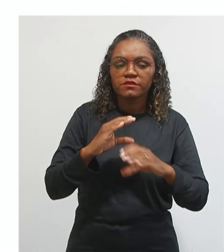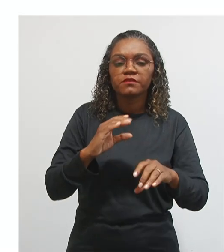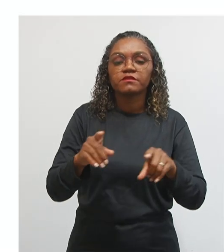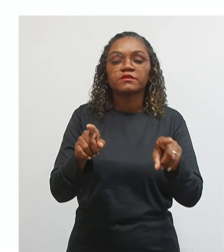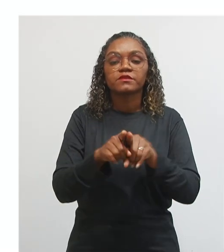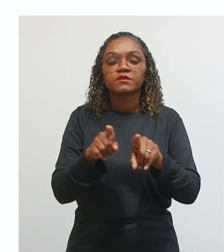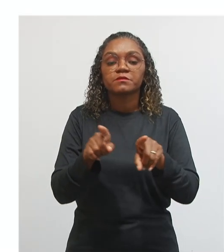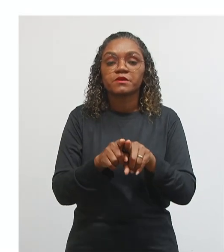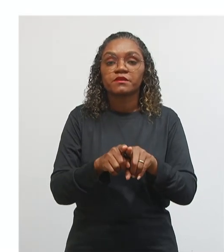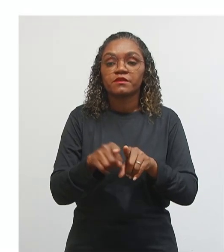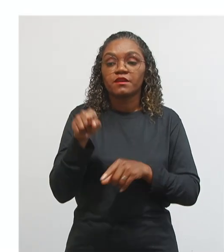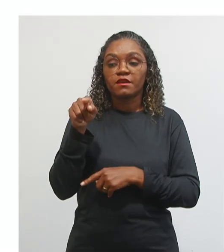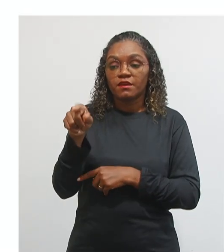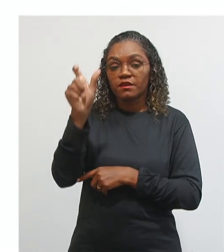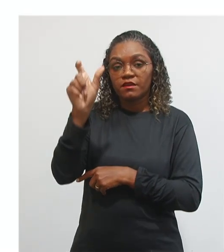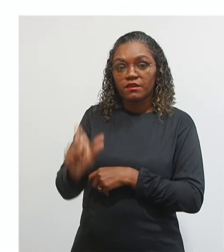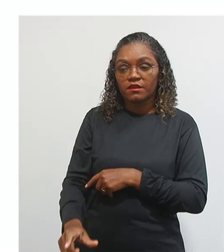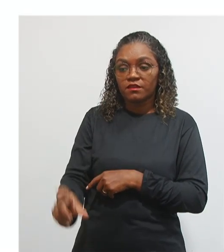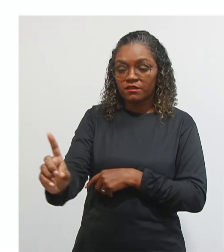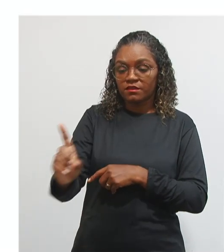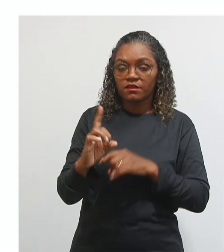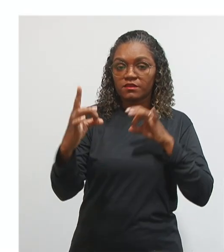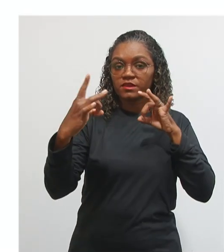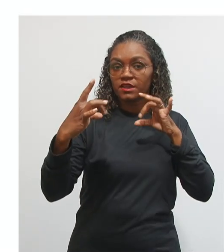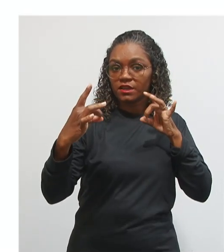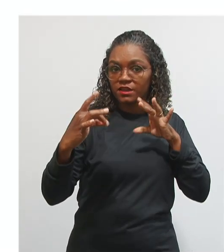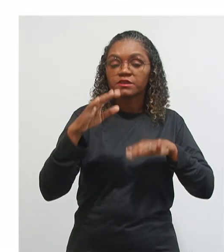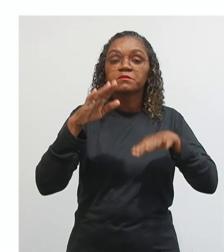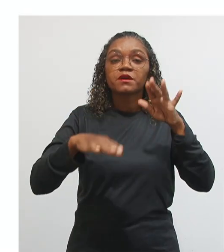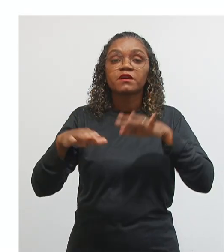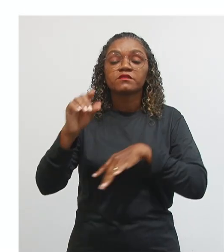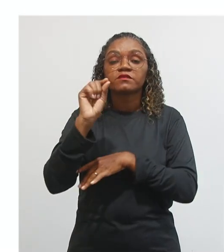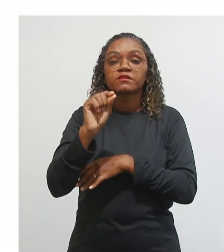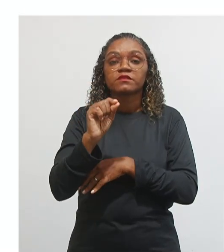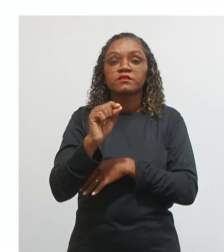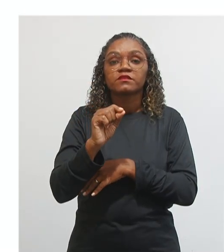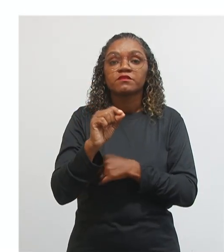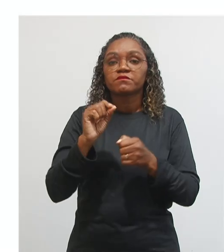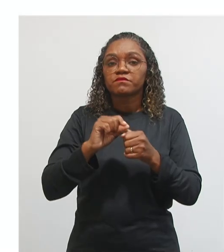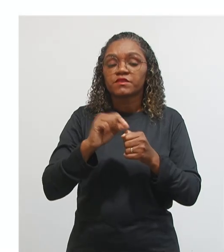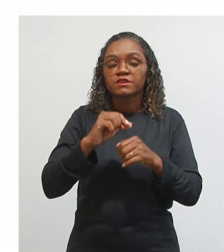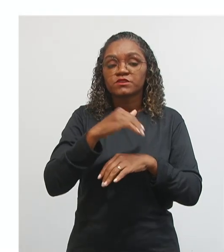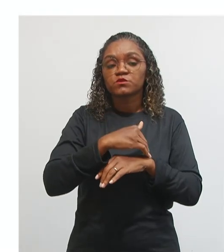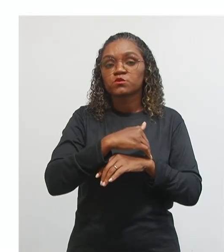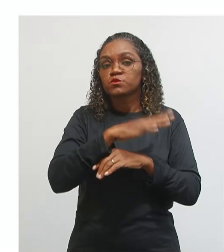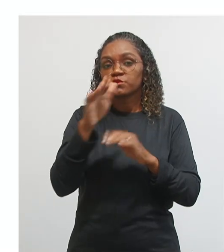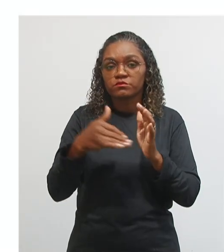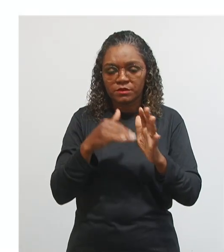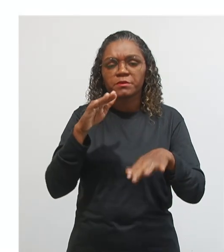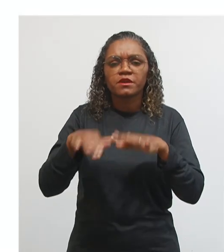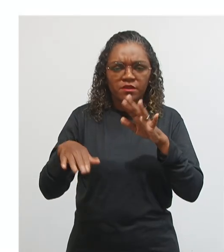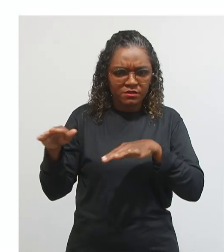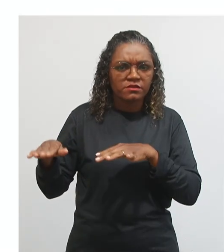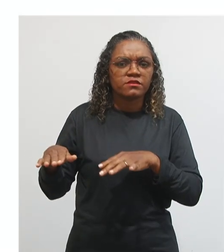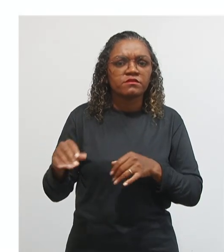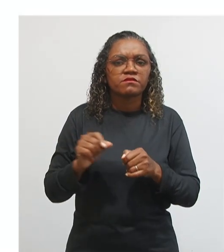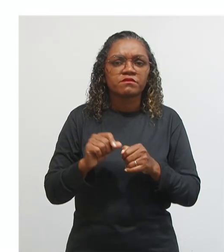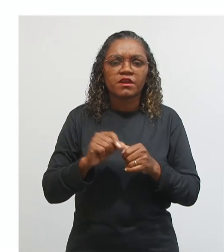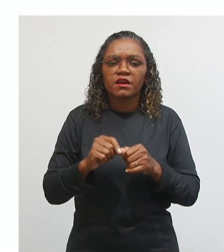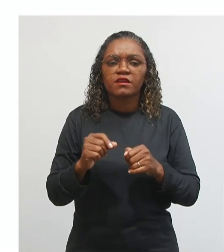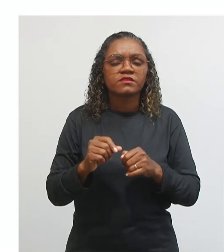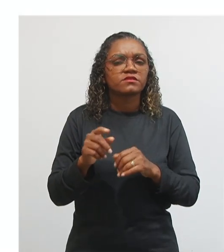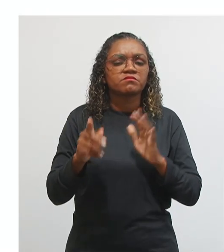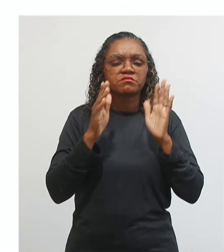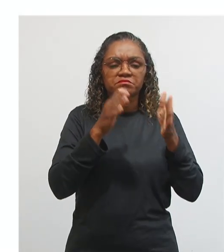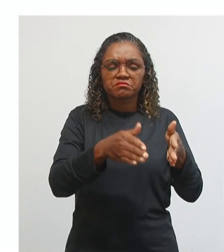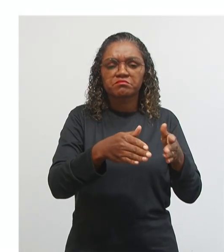mudando a experiência do cliente, porque hoje você pode fazer quase tudo através da internet. Quase tudo não, mas muita coisa já passou a ser feita através